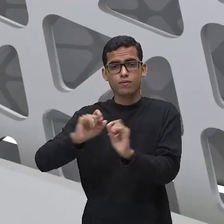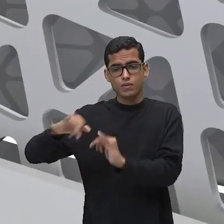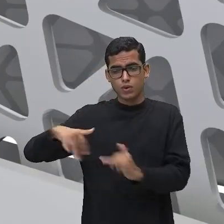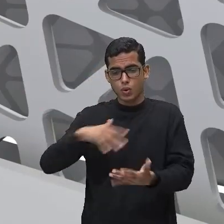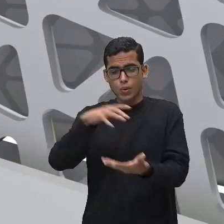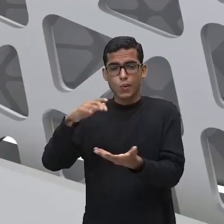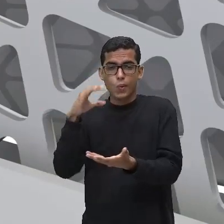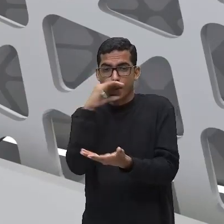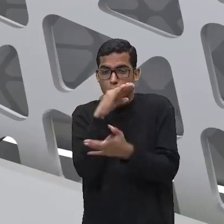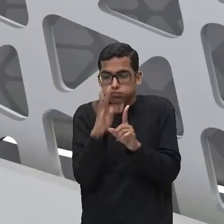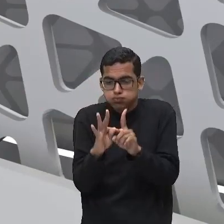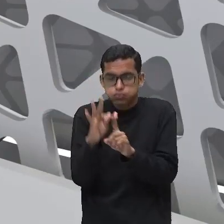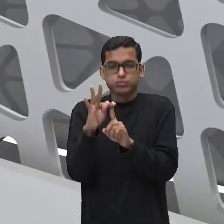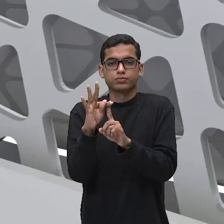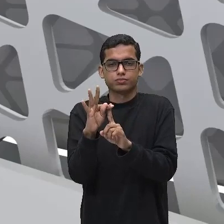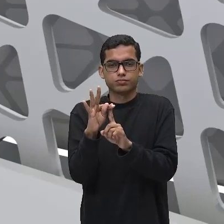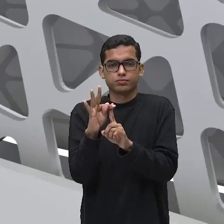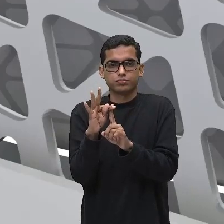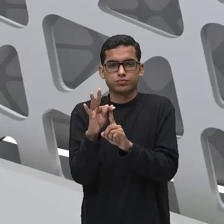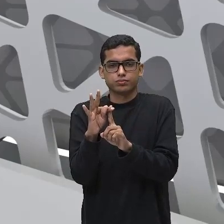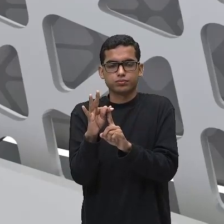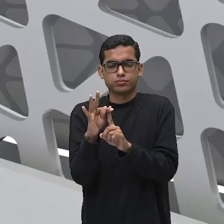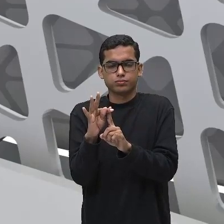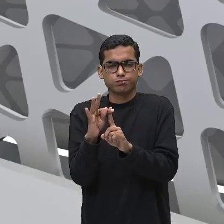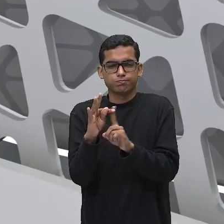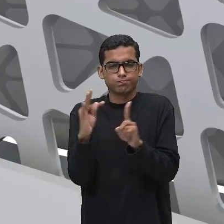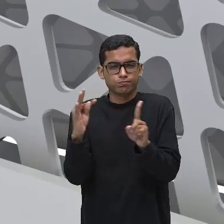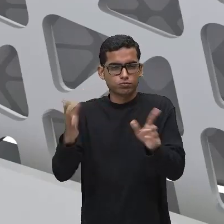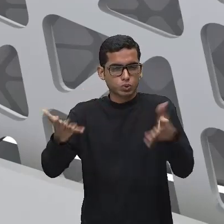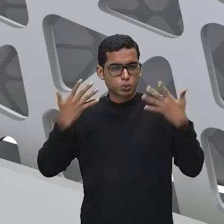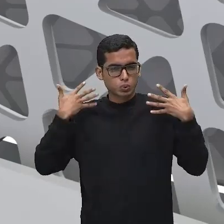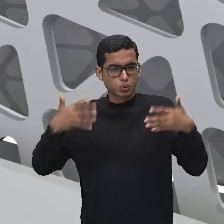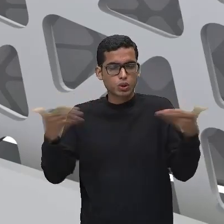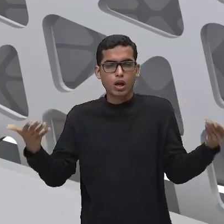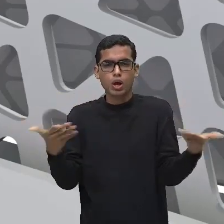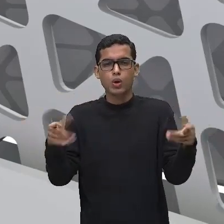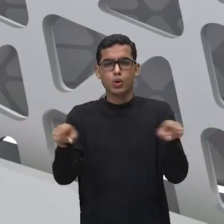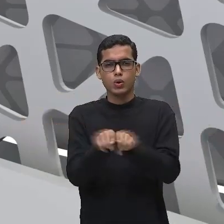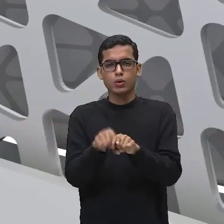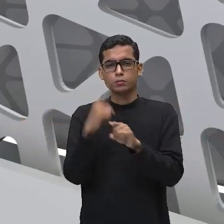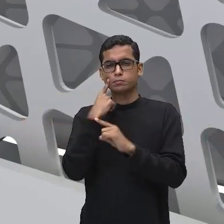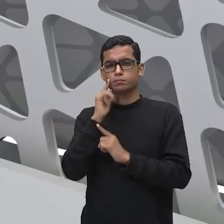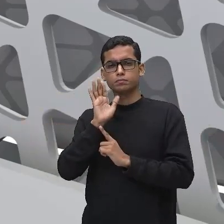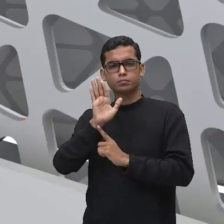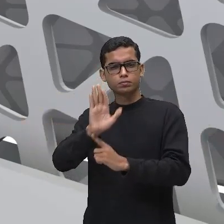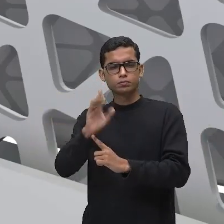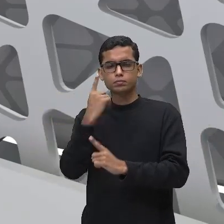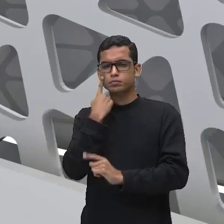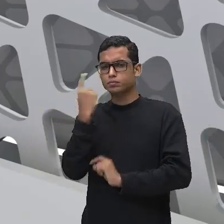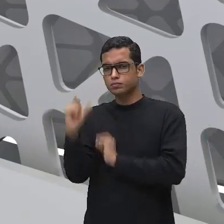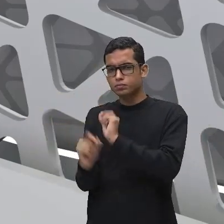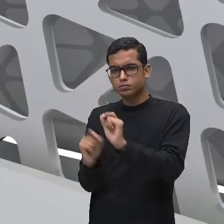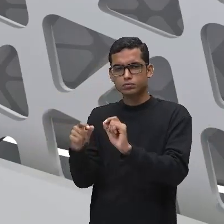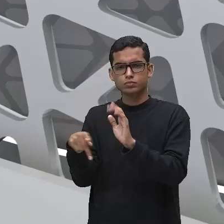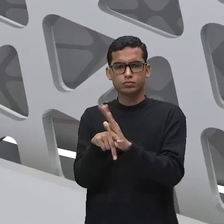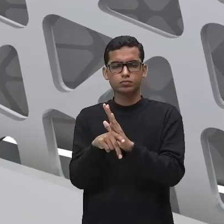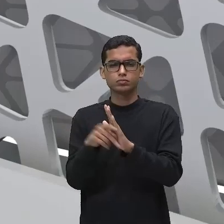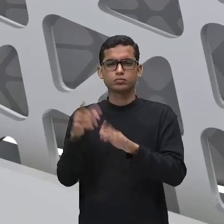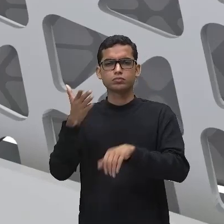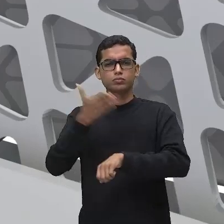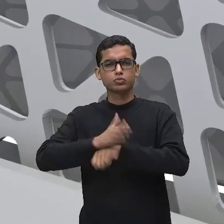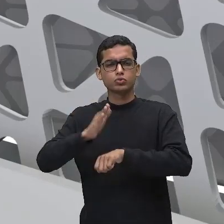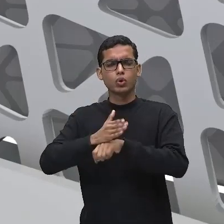tá bom? E agora a gente vai assistir a um experimento de simulação